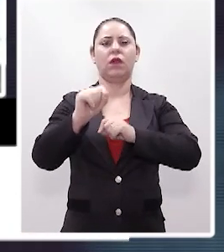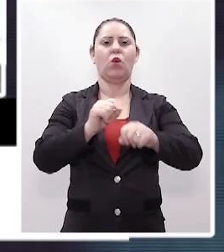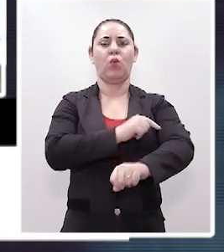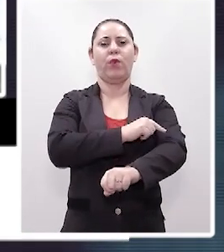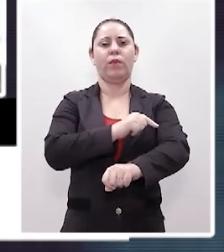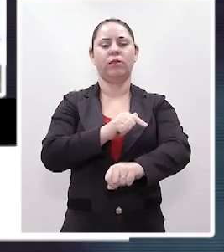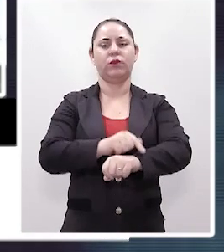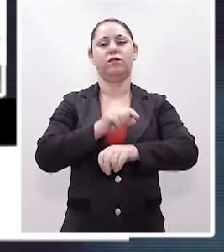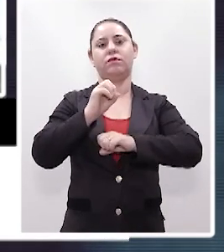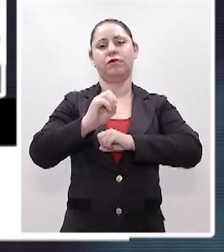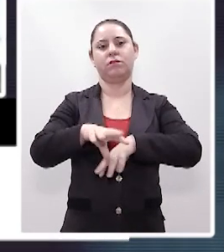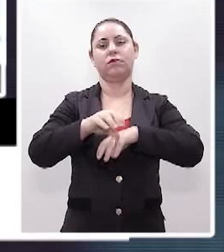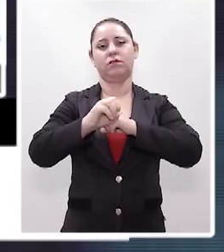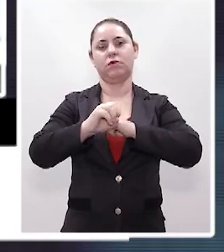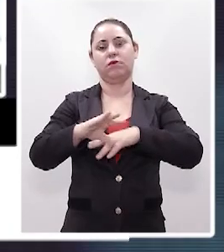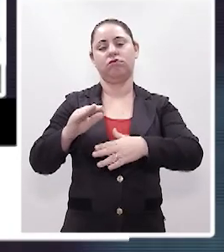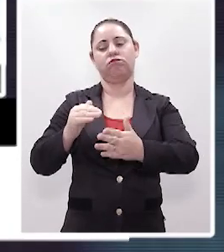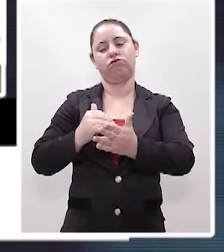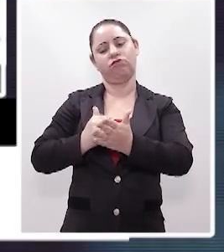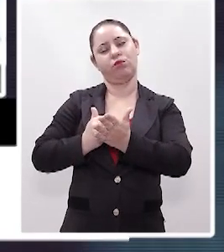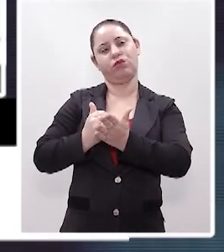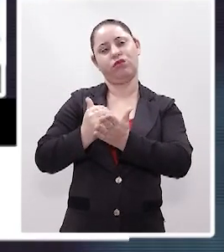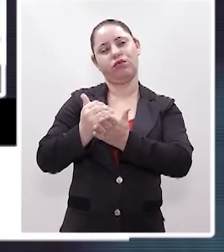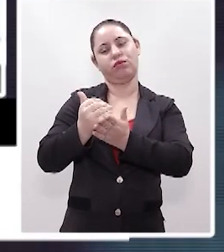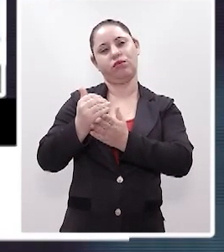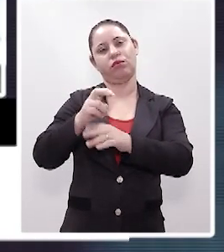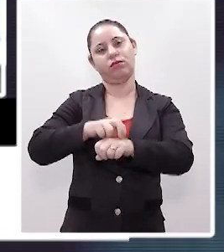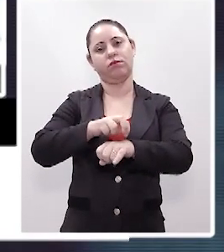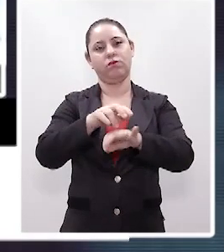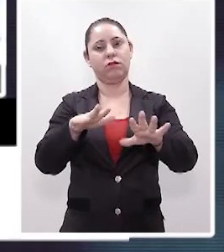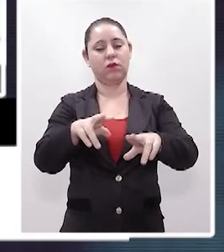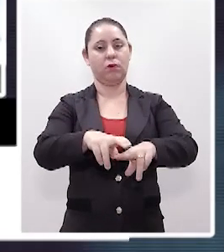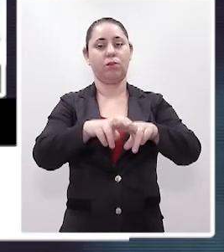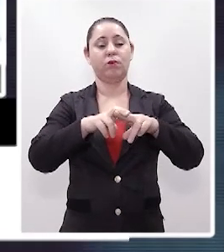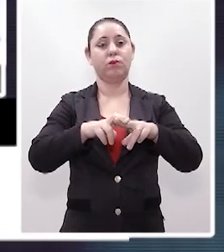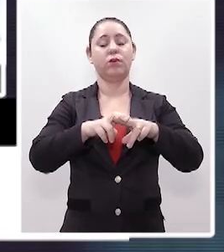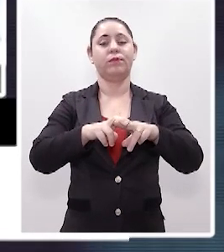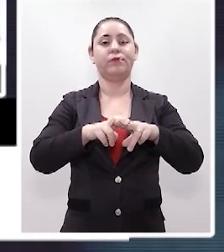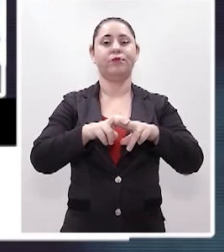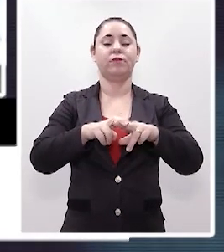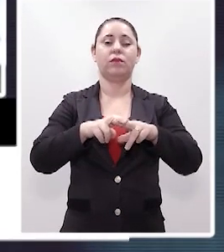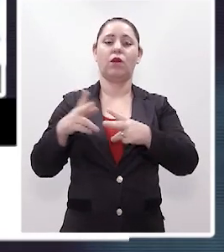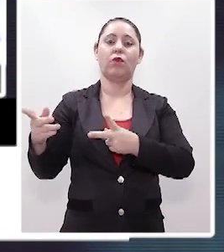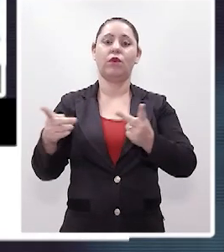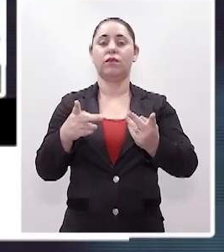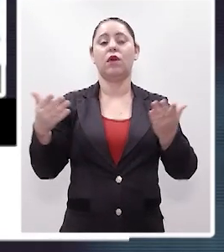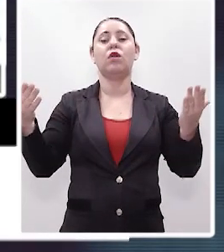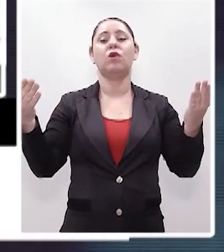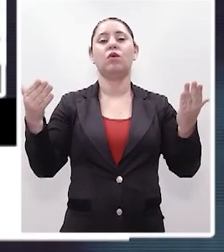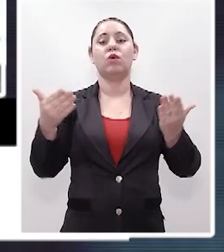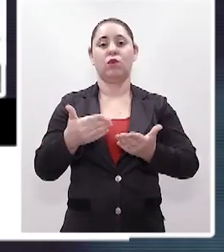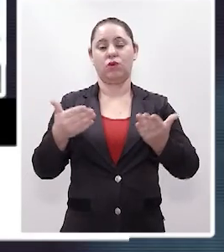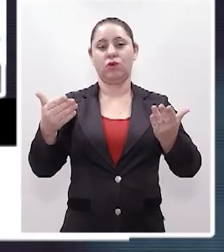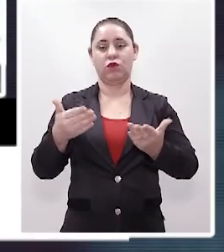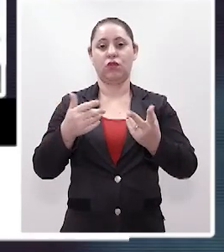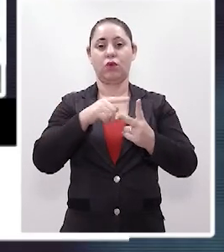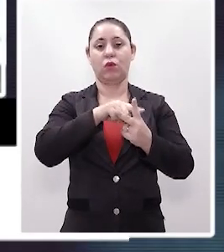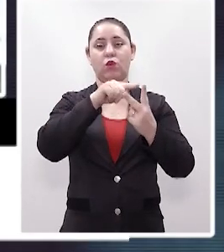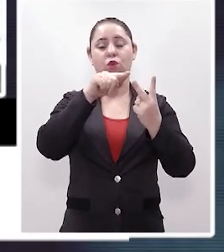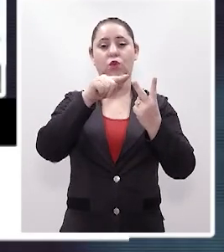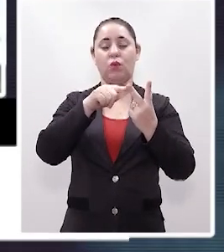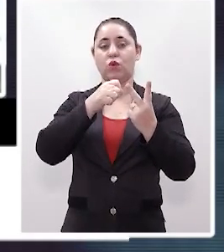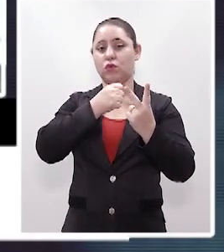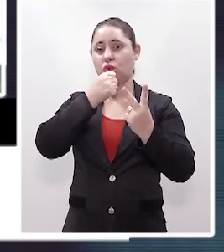o comportamento da educação ao longo da pandemia. Justamente por isso, eu gostaria de convidar para esse debate aqui de hoje